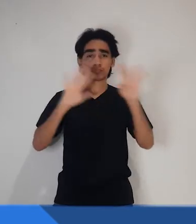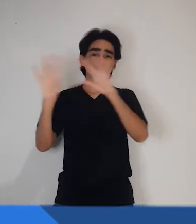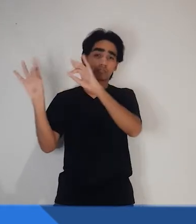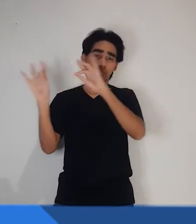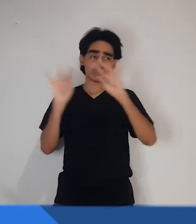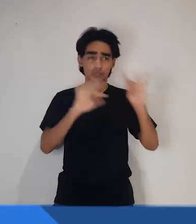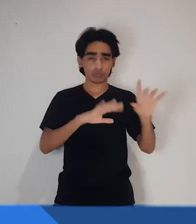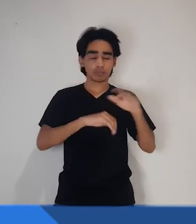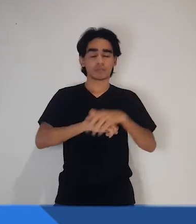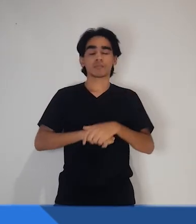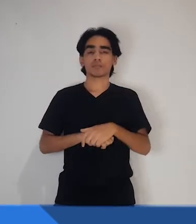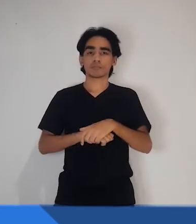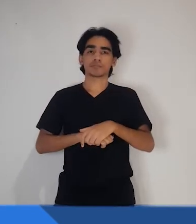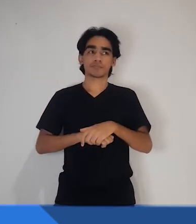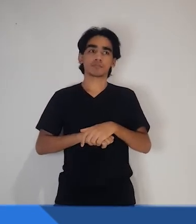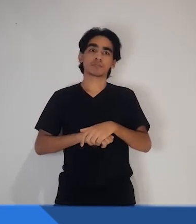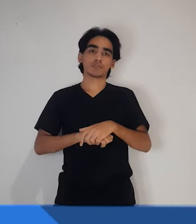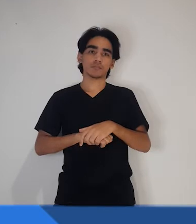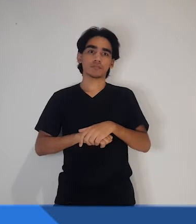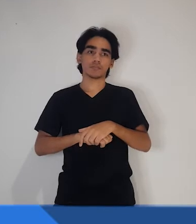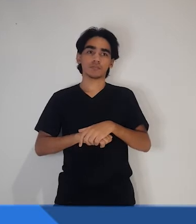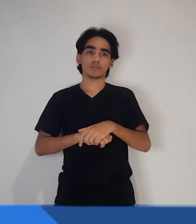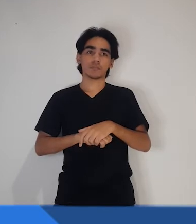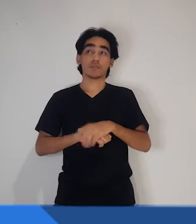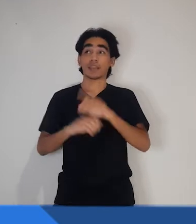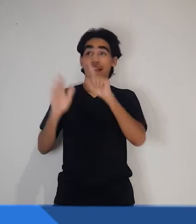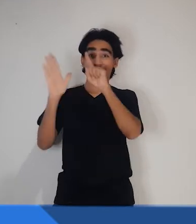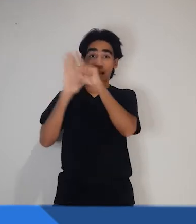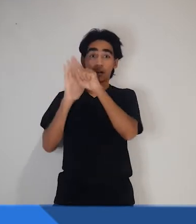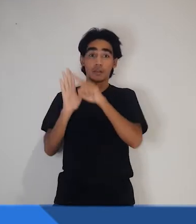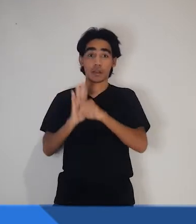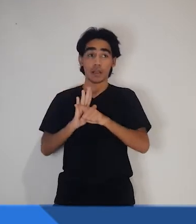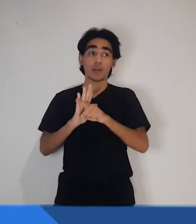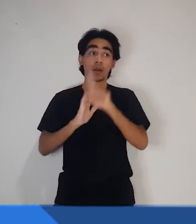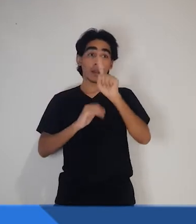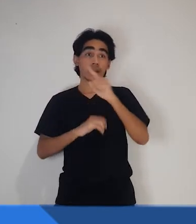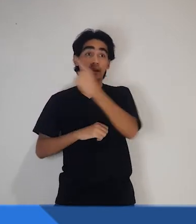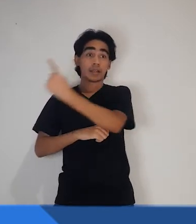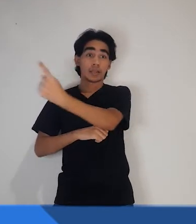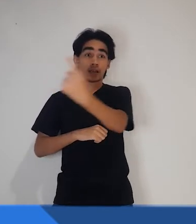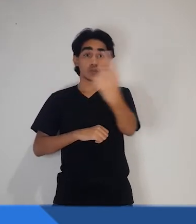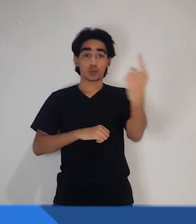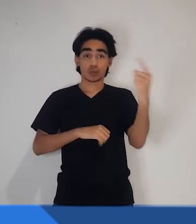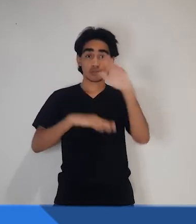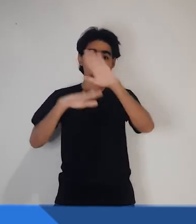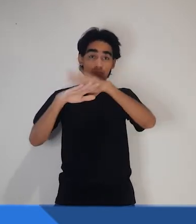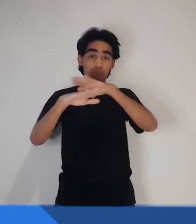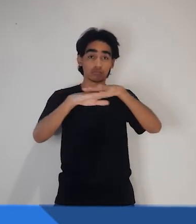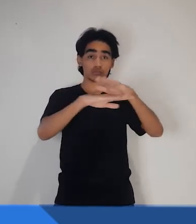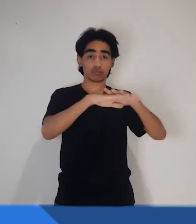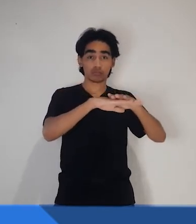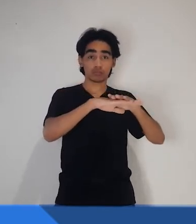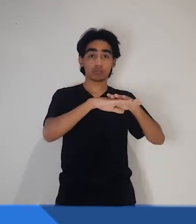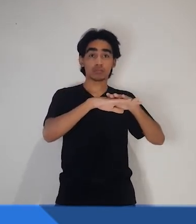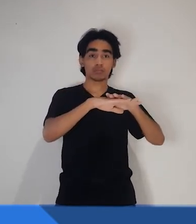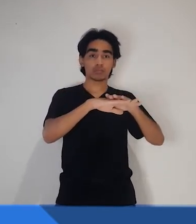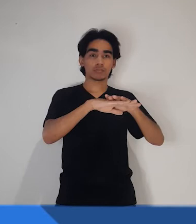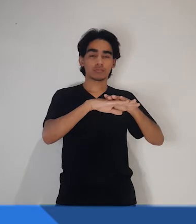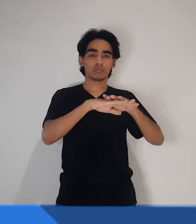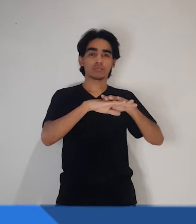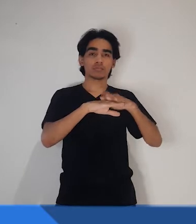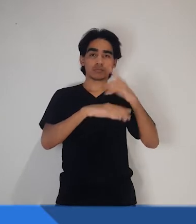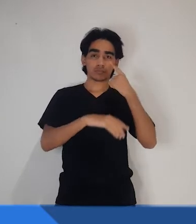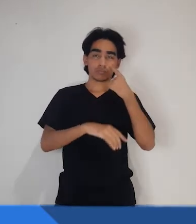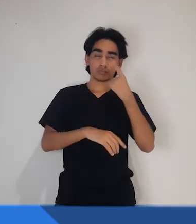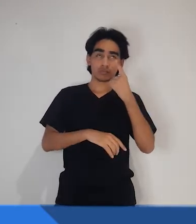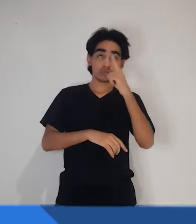O questionário é uma questão individual, é uma atividade individual, aliás. Adiciono mais outros 3 espaços, porque não